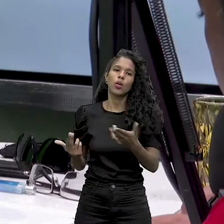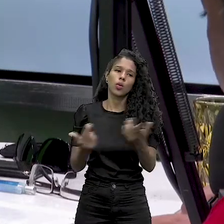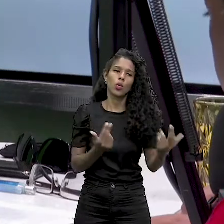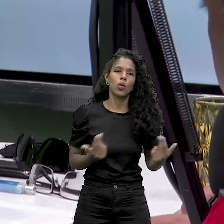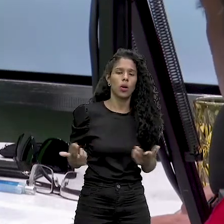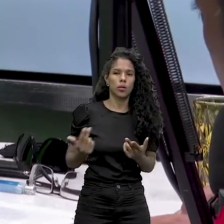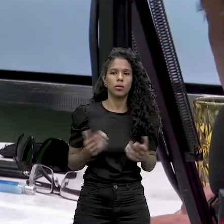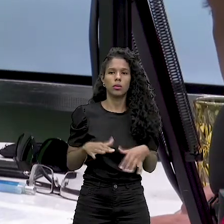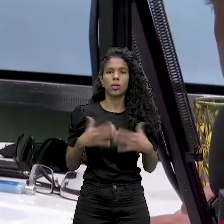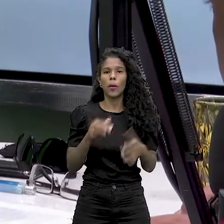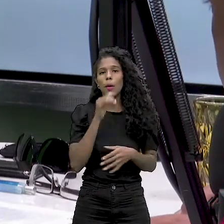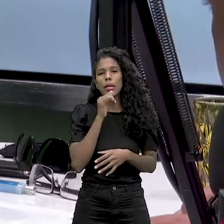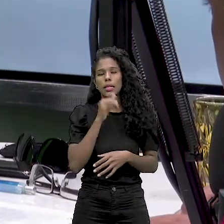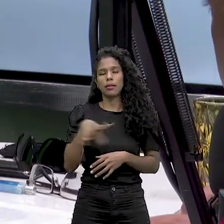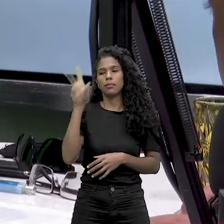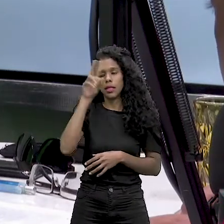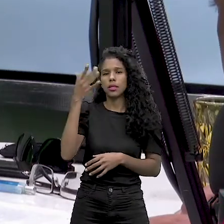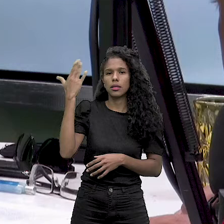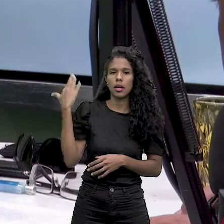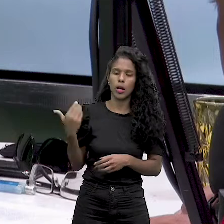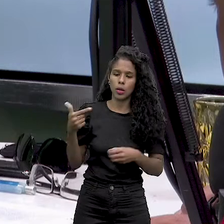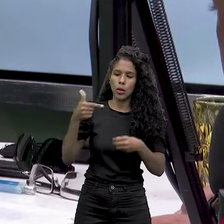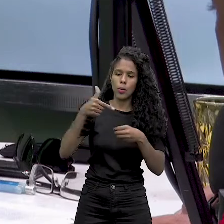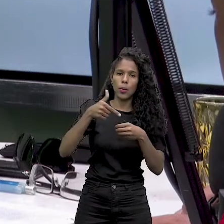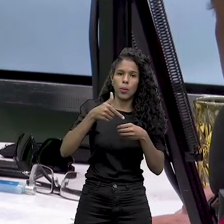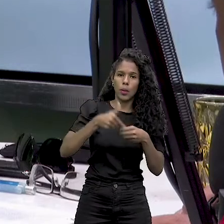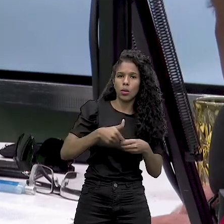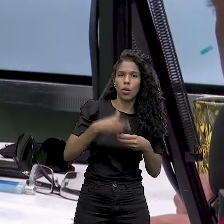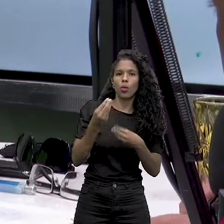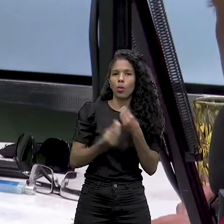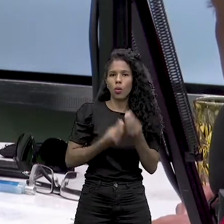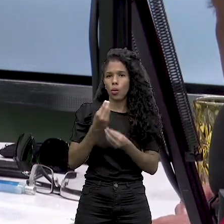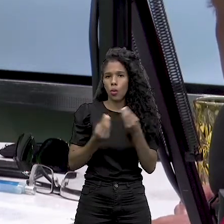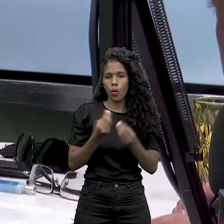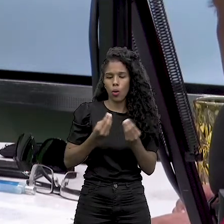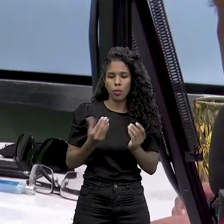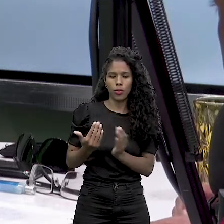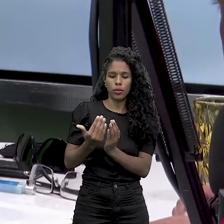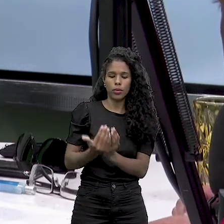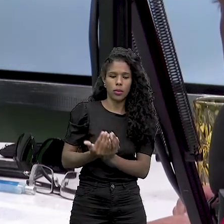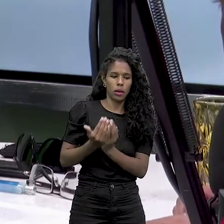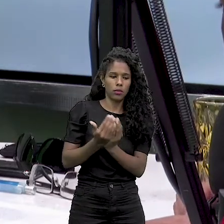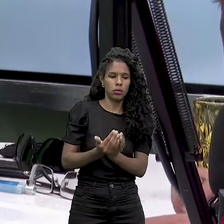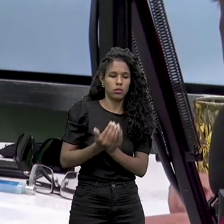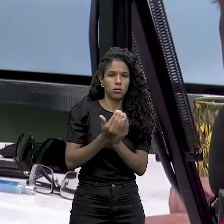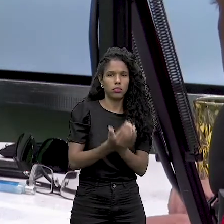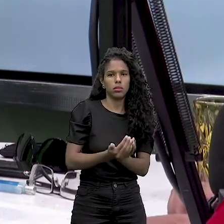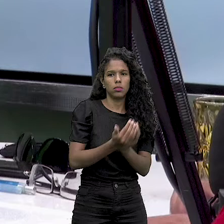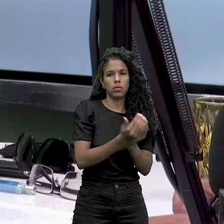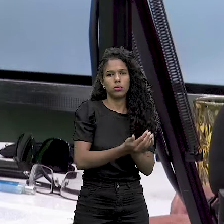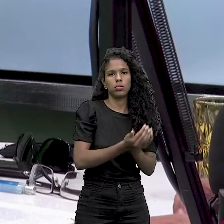petróleo era colocado num navio levado, agora eles fazem, né, o oleoduto, ele passa num cano e chega no outro país dentro daquele